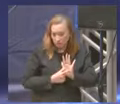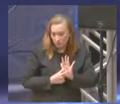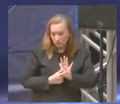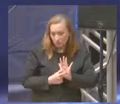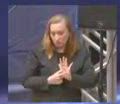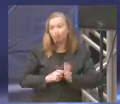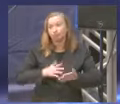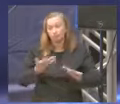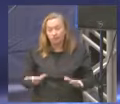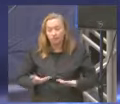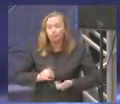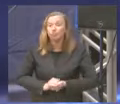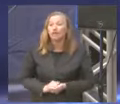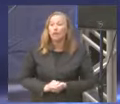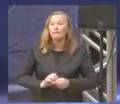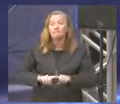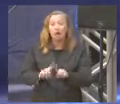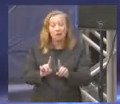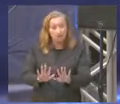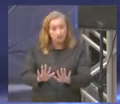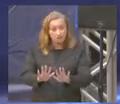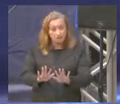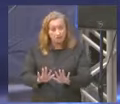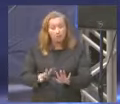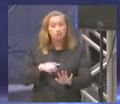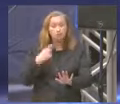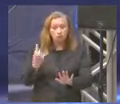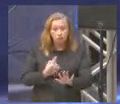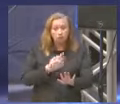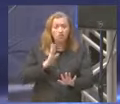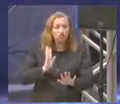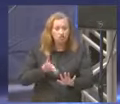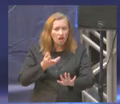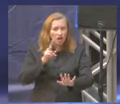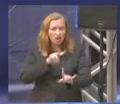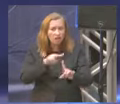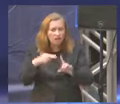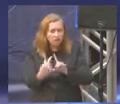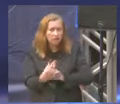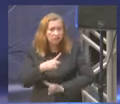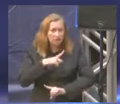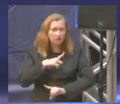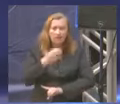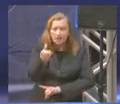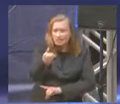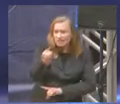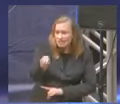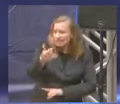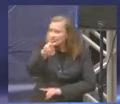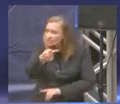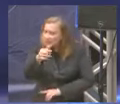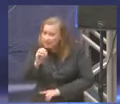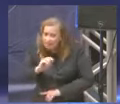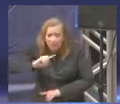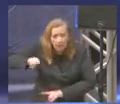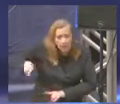Okay? Em compensação, a gente já enxerga que 60, 70